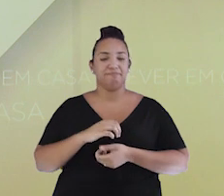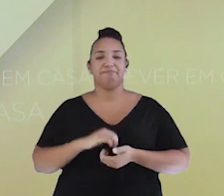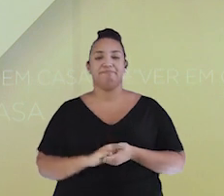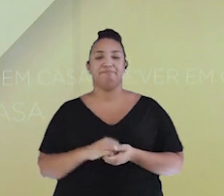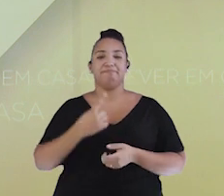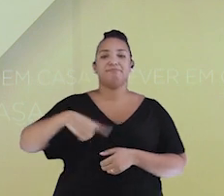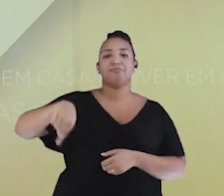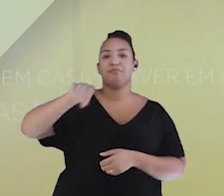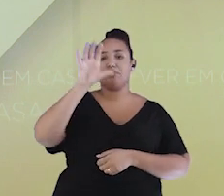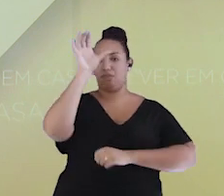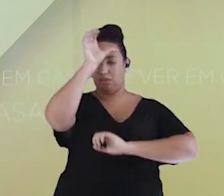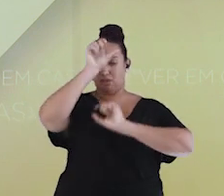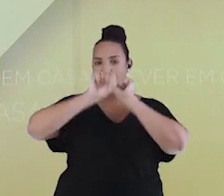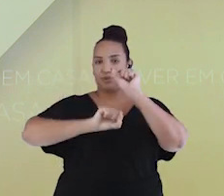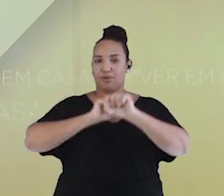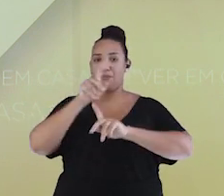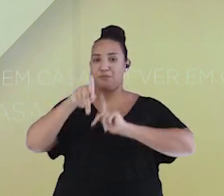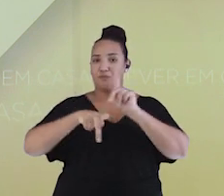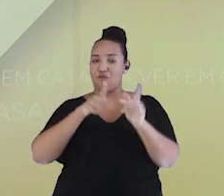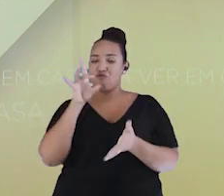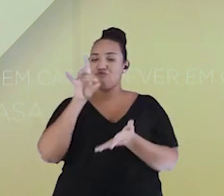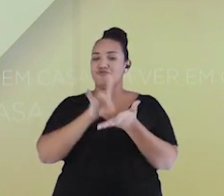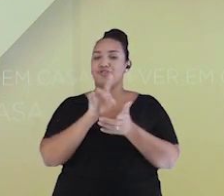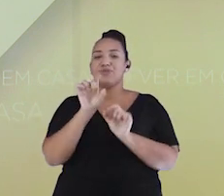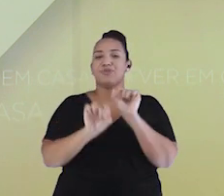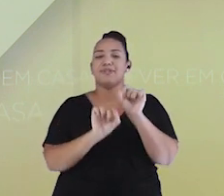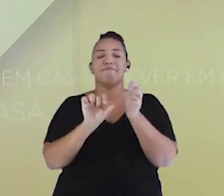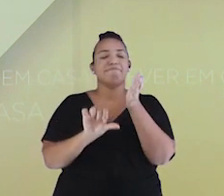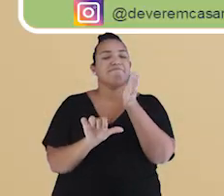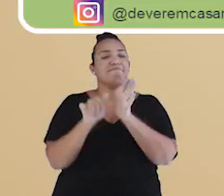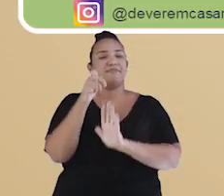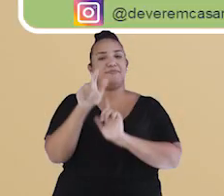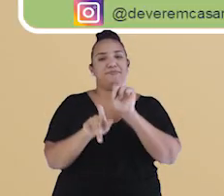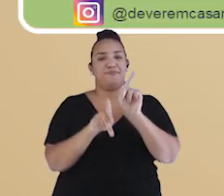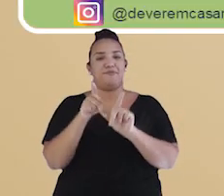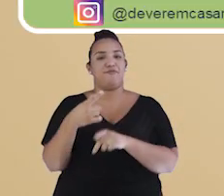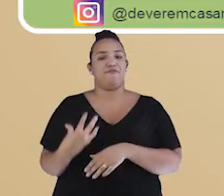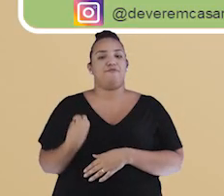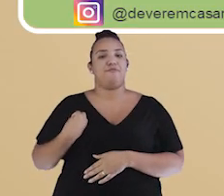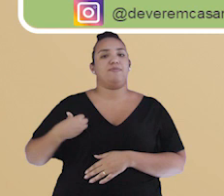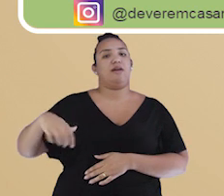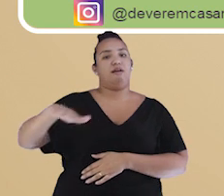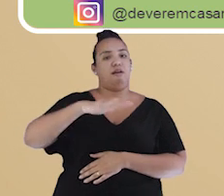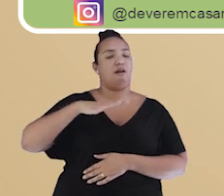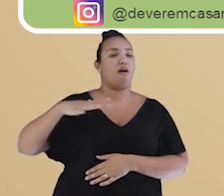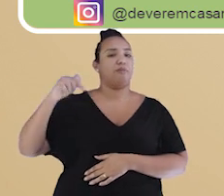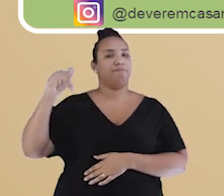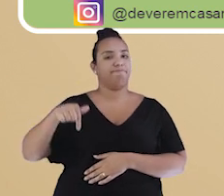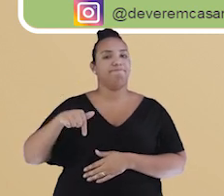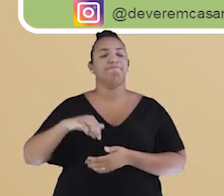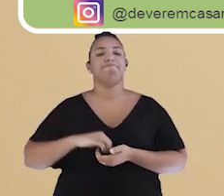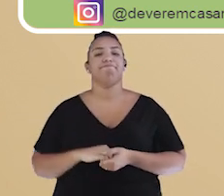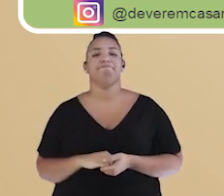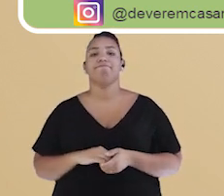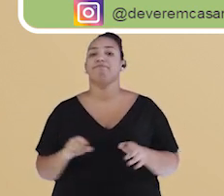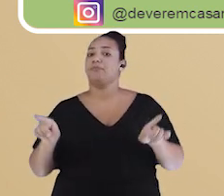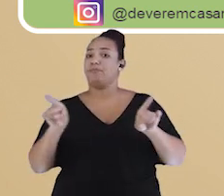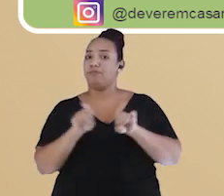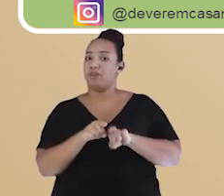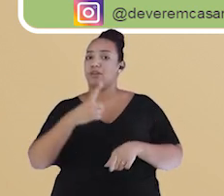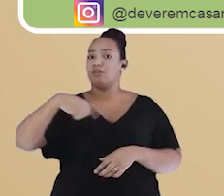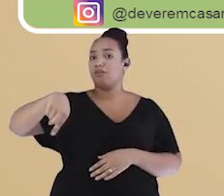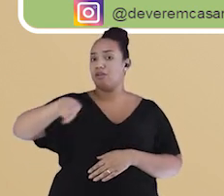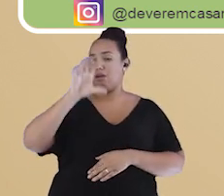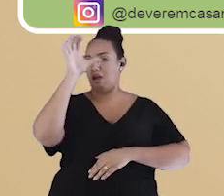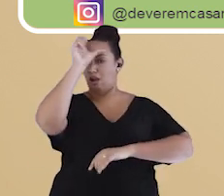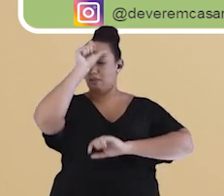aulas. Agora, vamos relembrar o que aprendemos. Vimos que povos originários são os primeiros